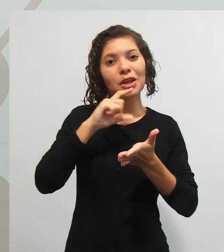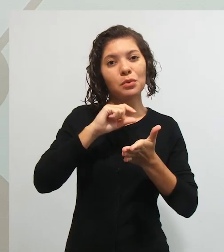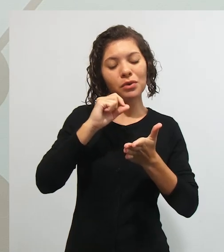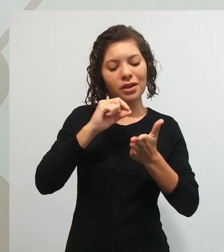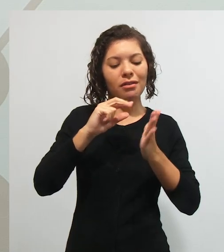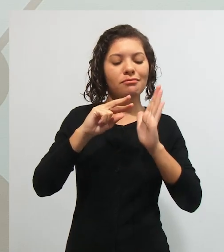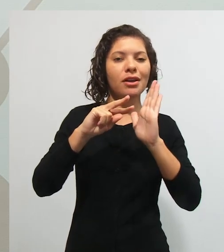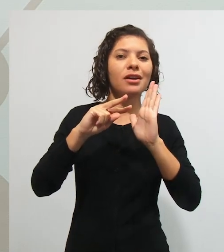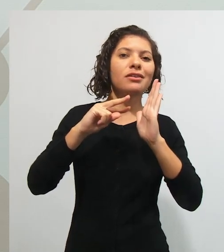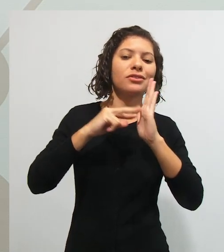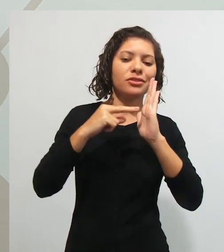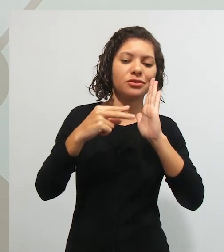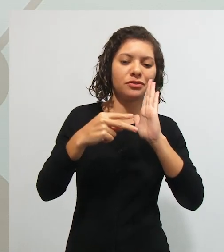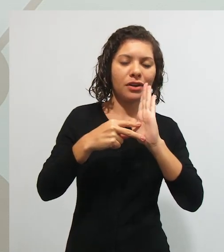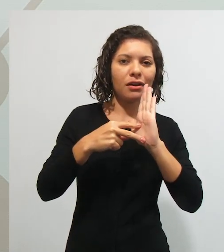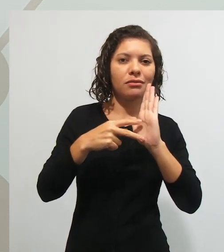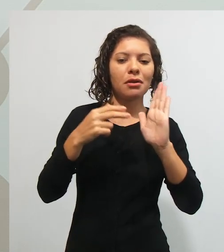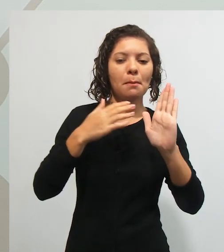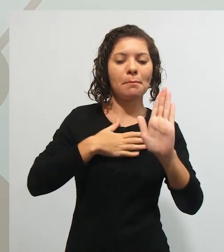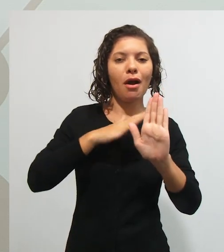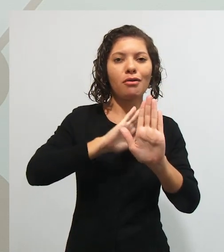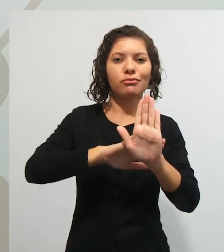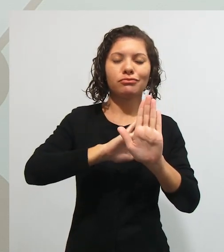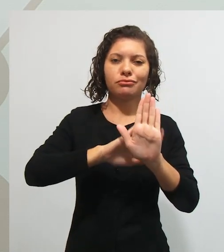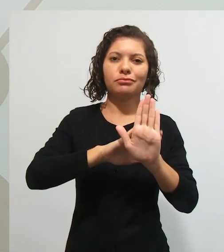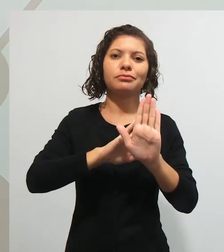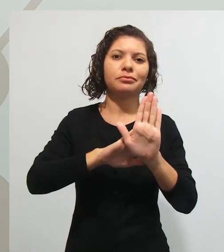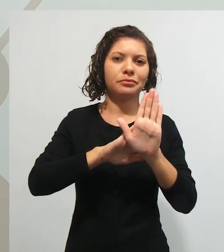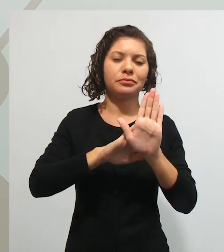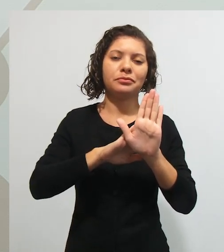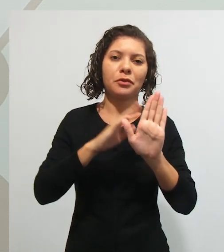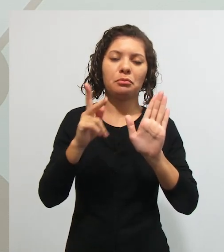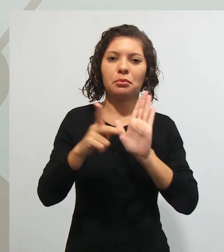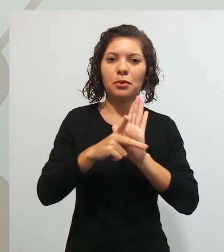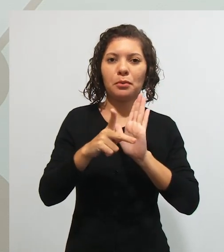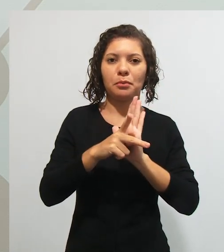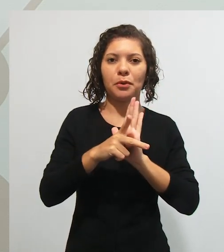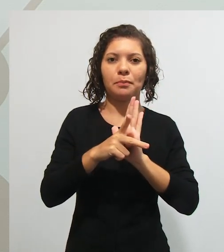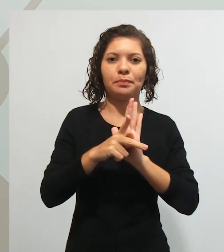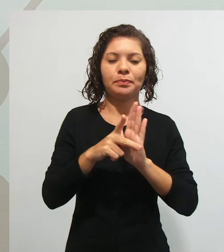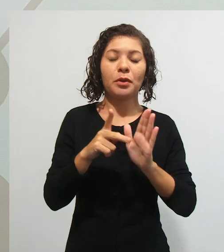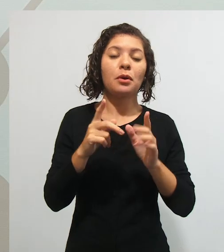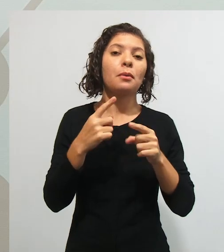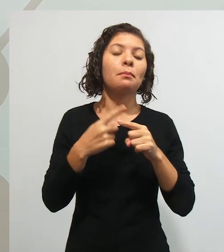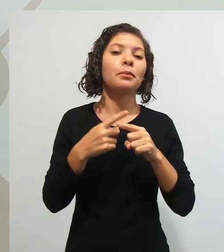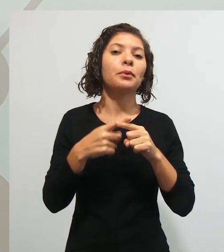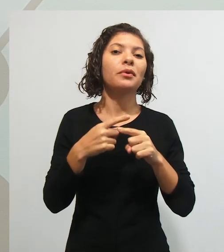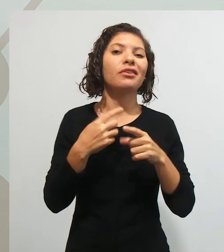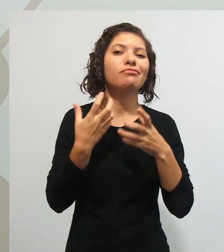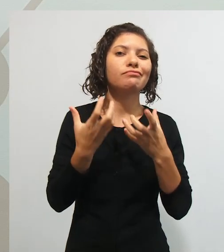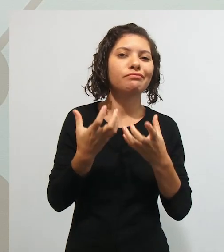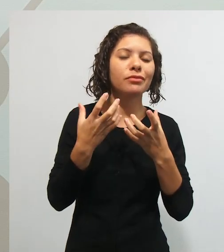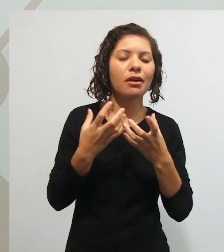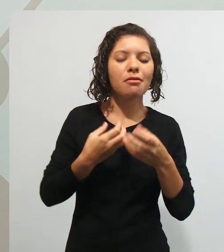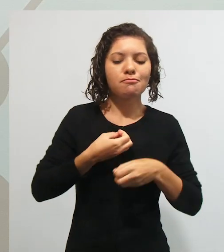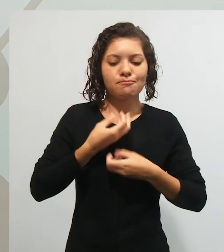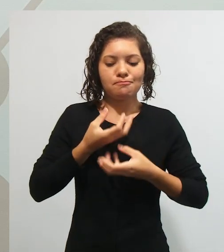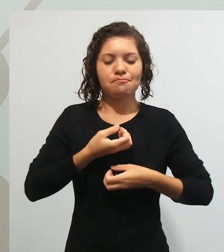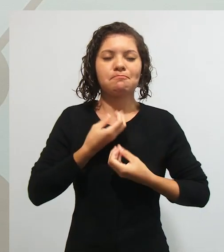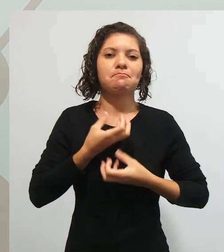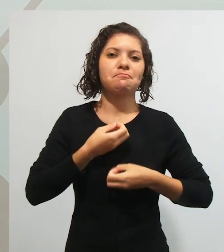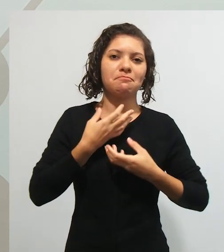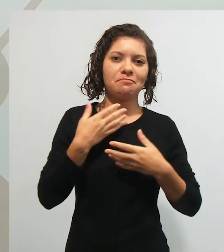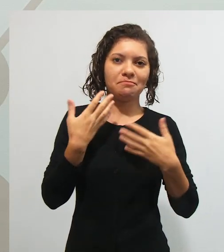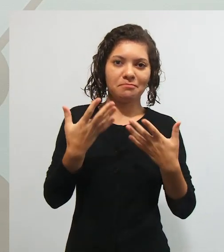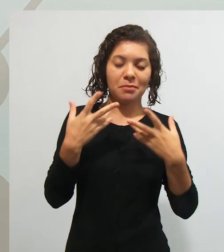partir da minha intenção, da minha vontade, né, do meu desejo de expressar algo, né. Então,